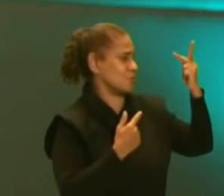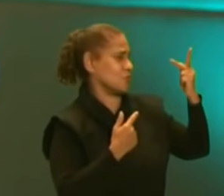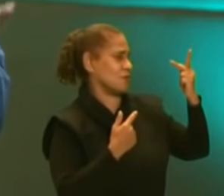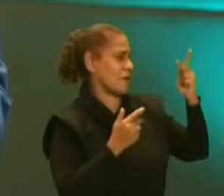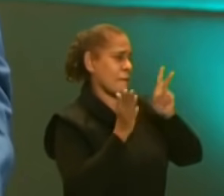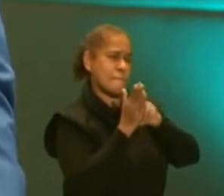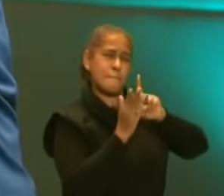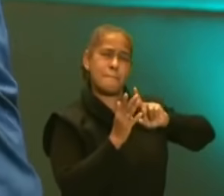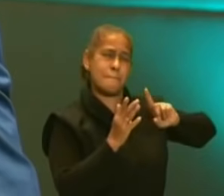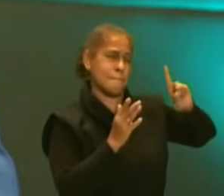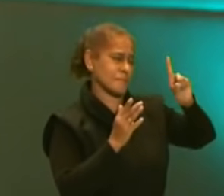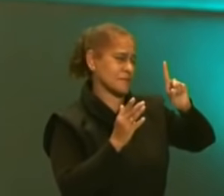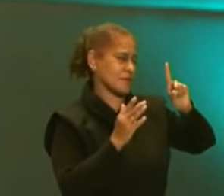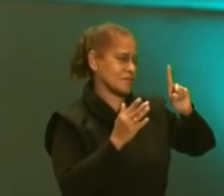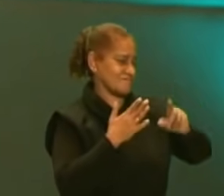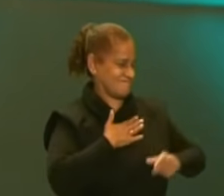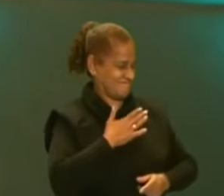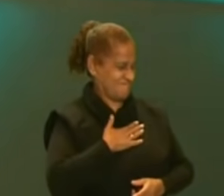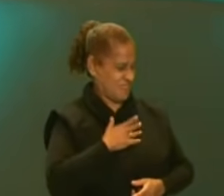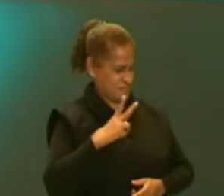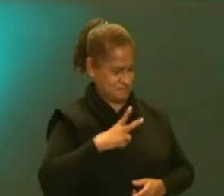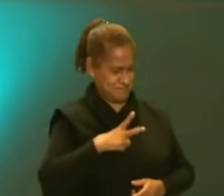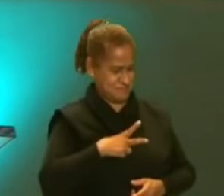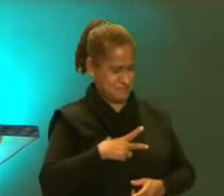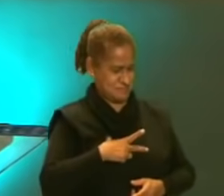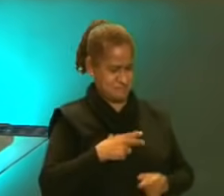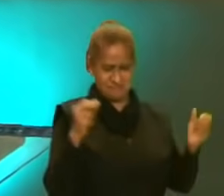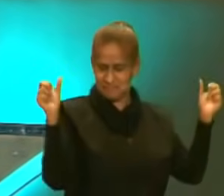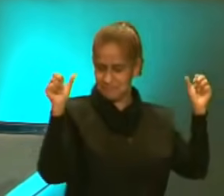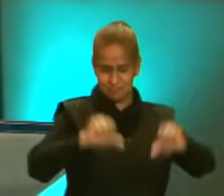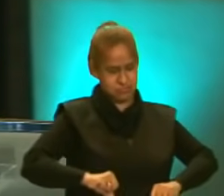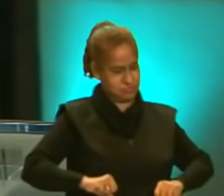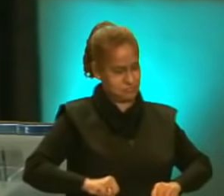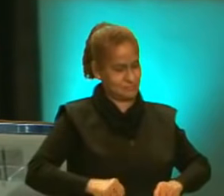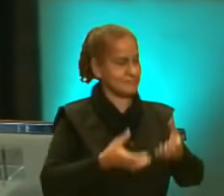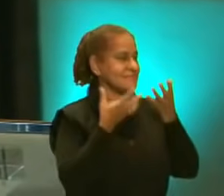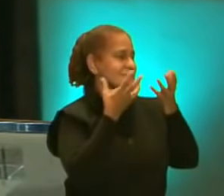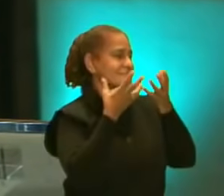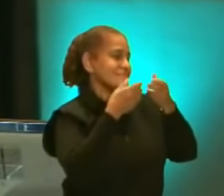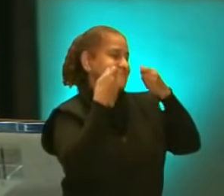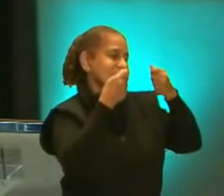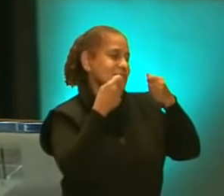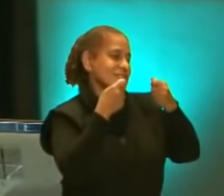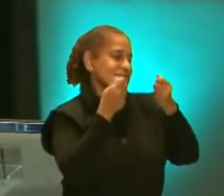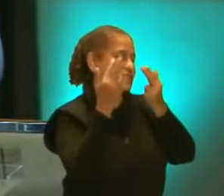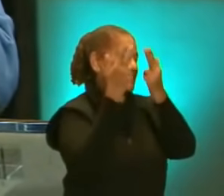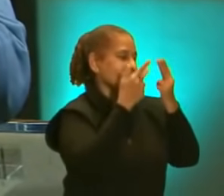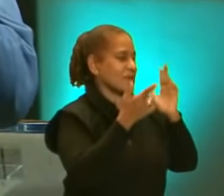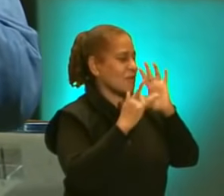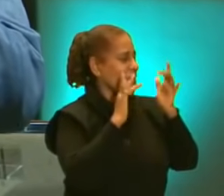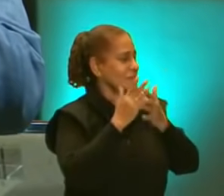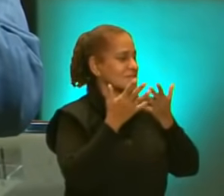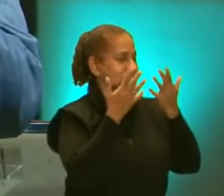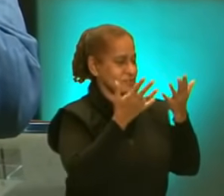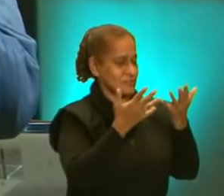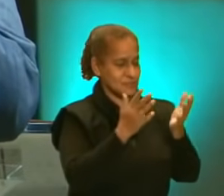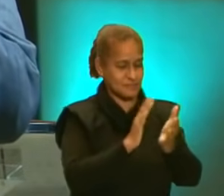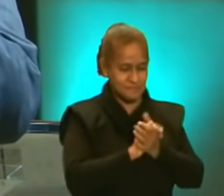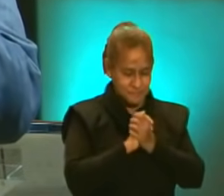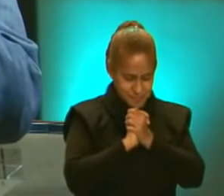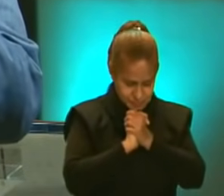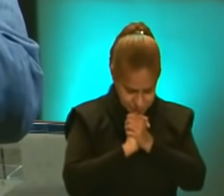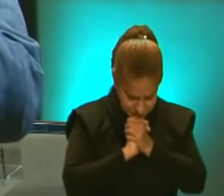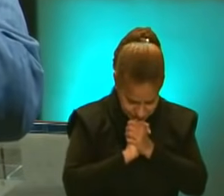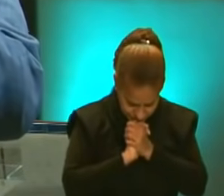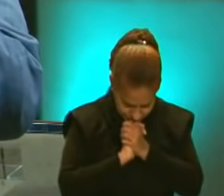não funciona. Eu quero aprender a viver do Teu jeito. Senhor Jesus, agora quero orar